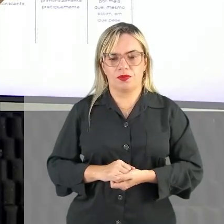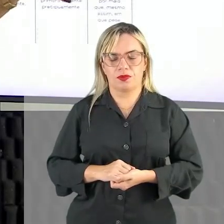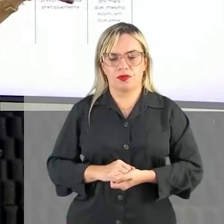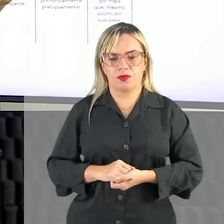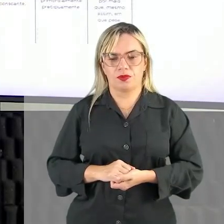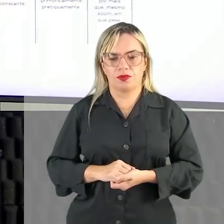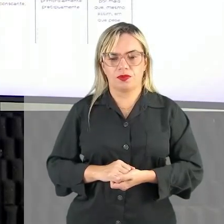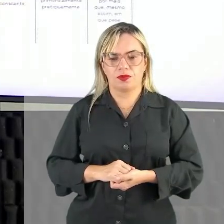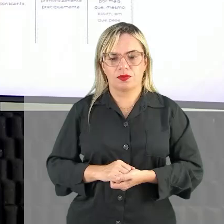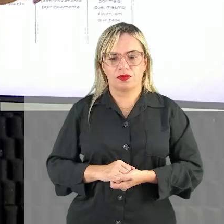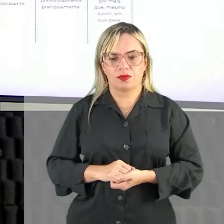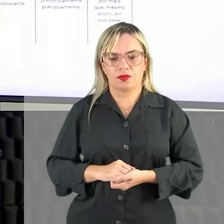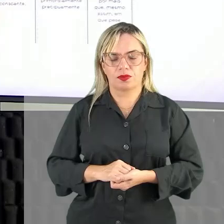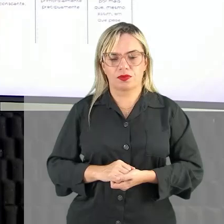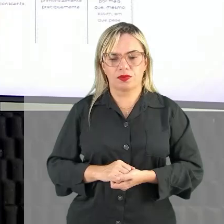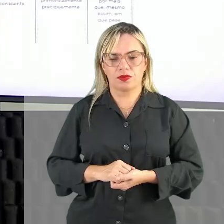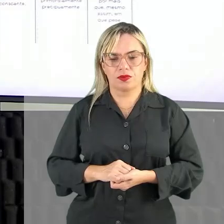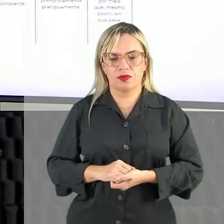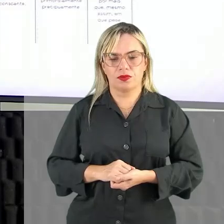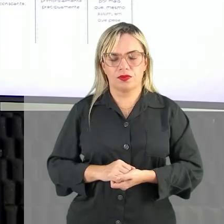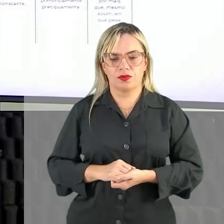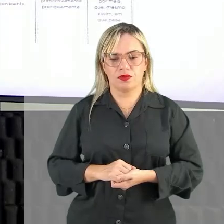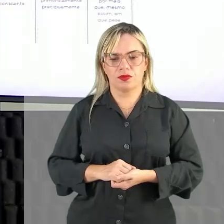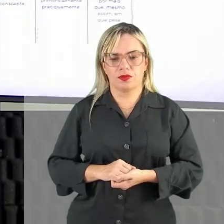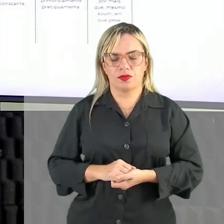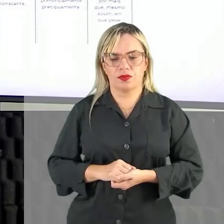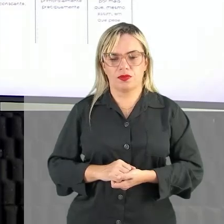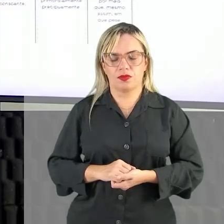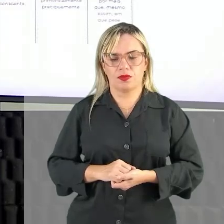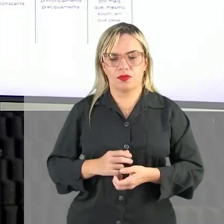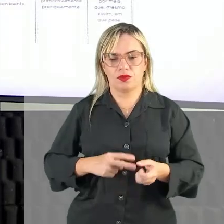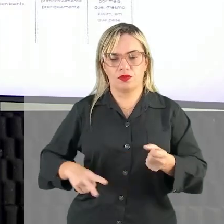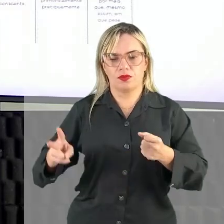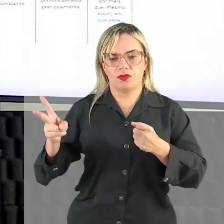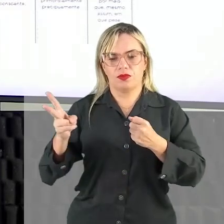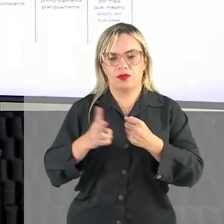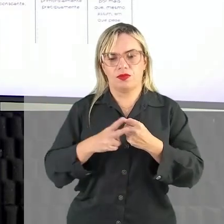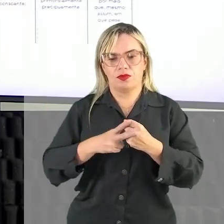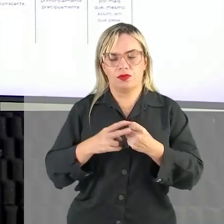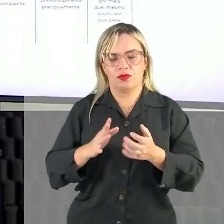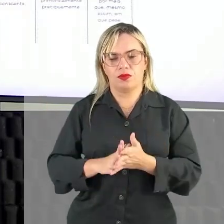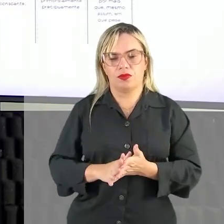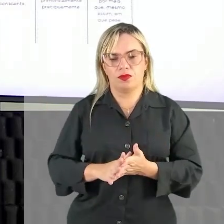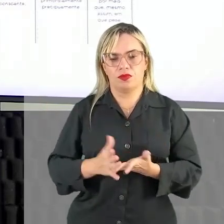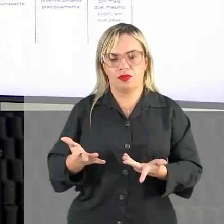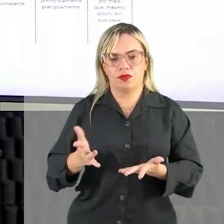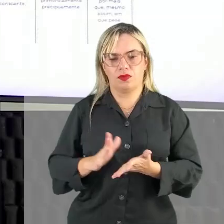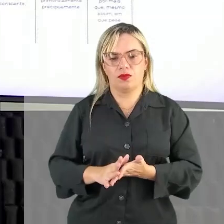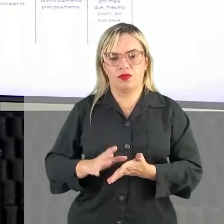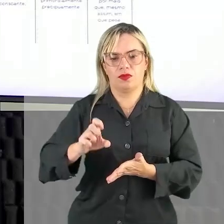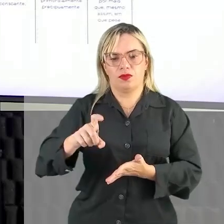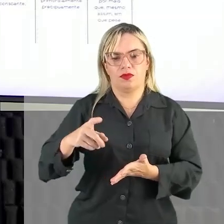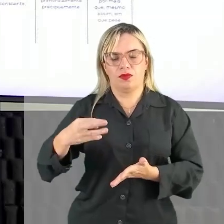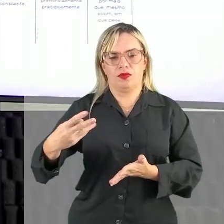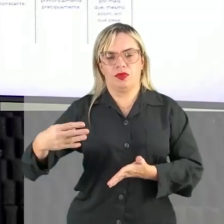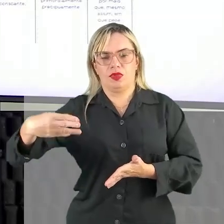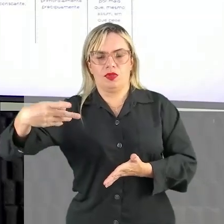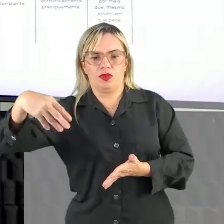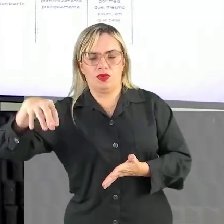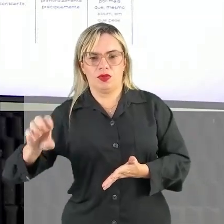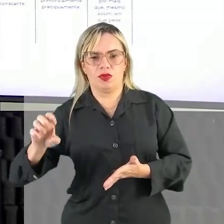se não exceto Olha esse verbo para exceto excetuando-se vocês também